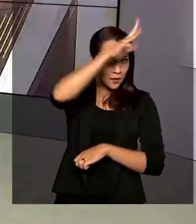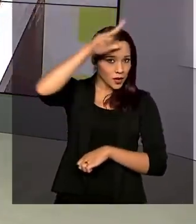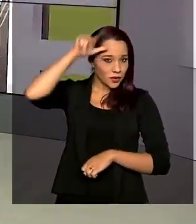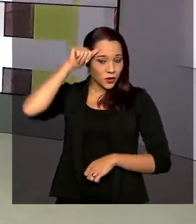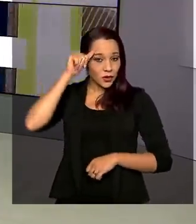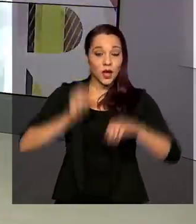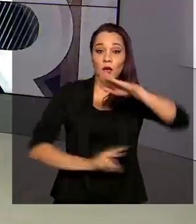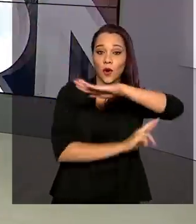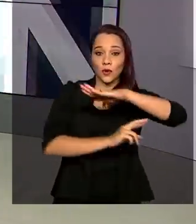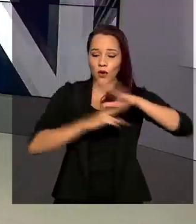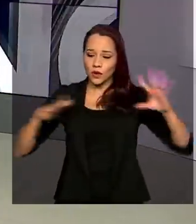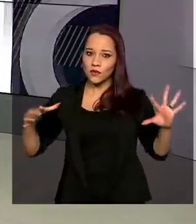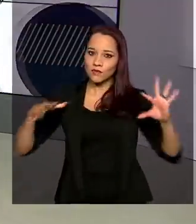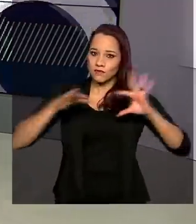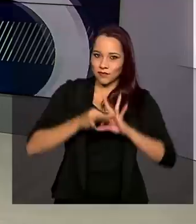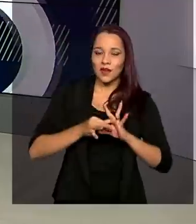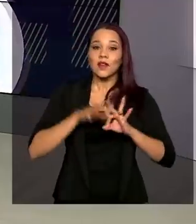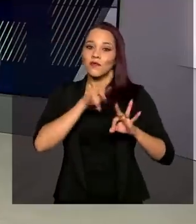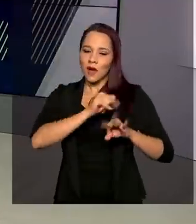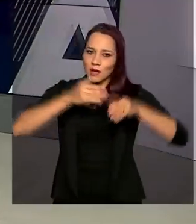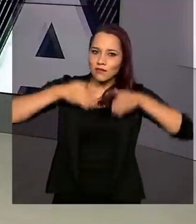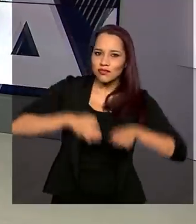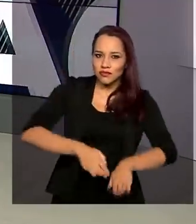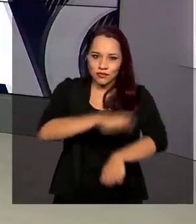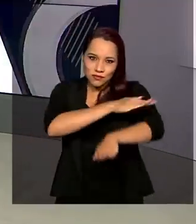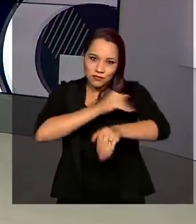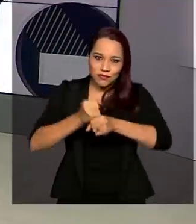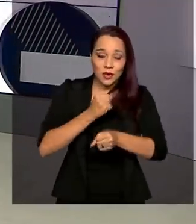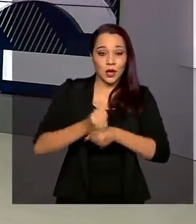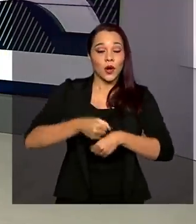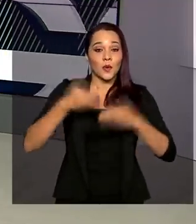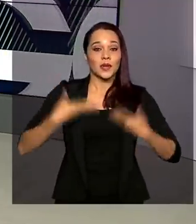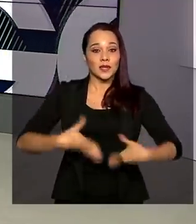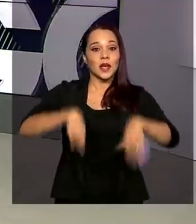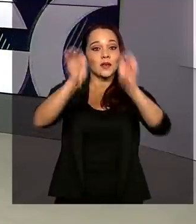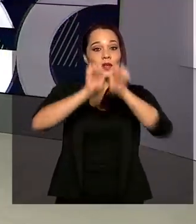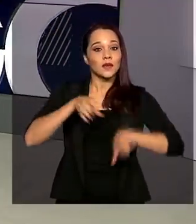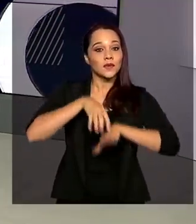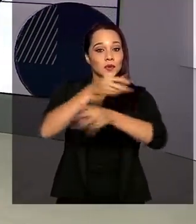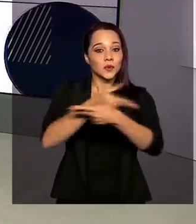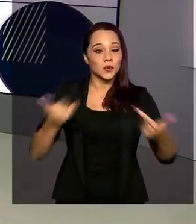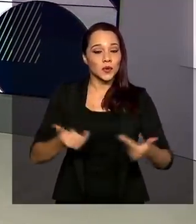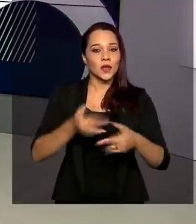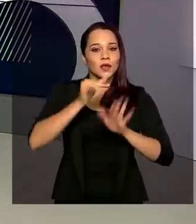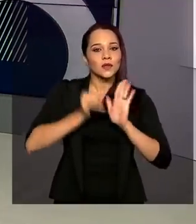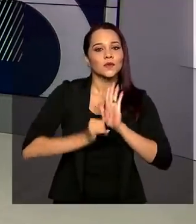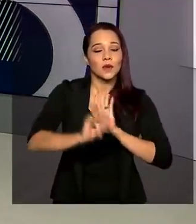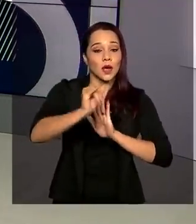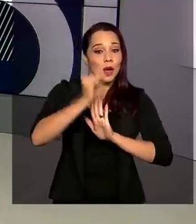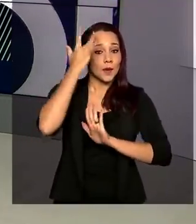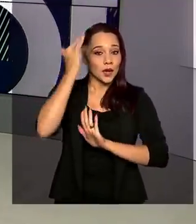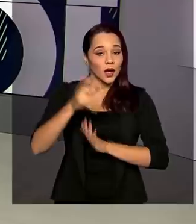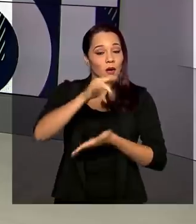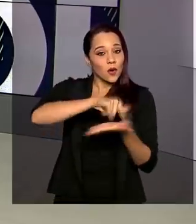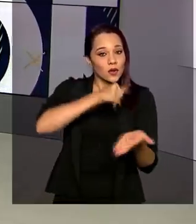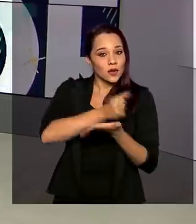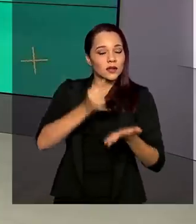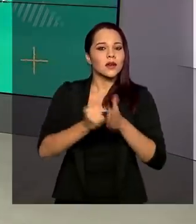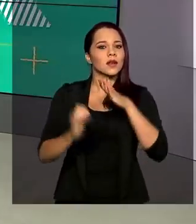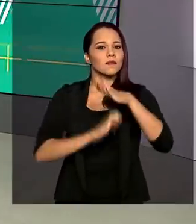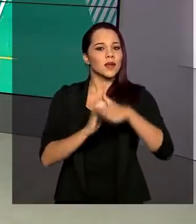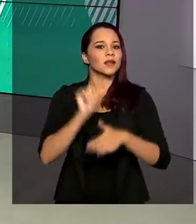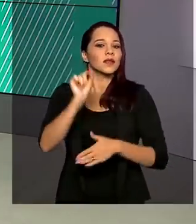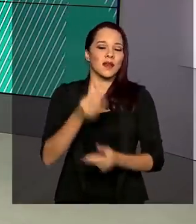Rondônia, será pavimentada. O Ministério da Infraestrutura divulga amanhã o resultado do edital para a contratação da empresa que será